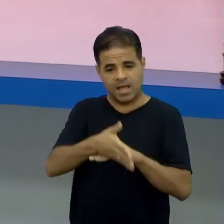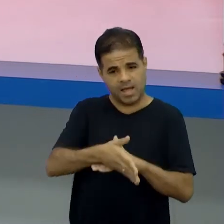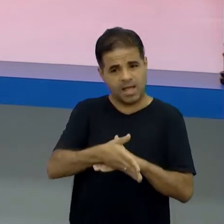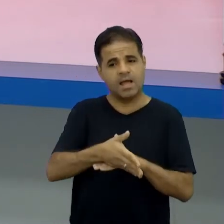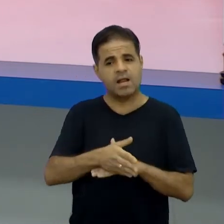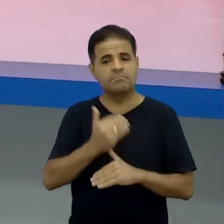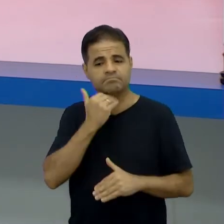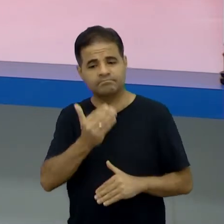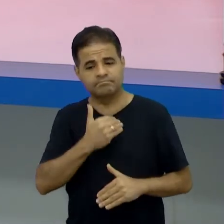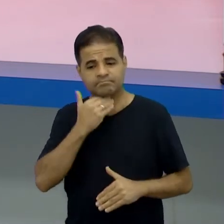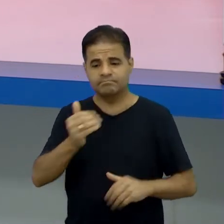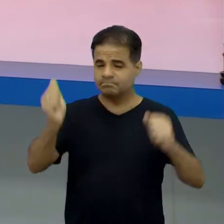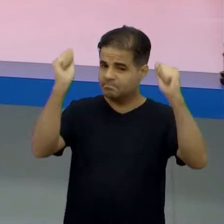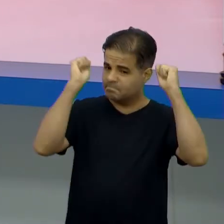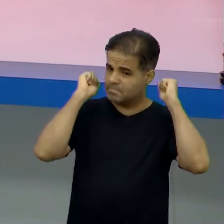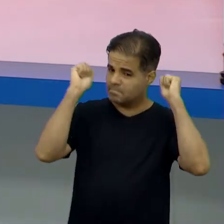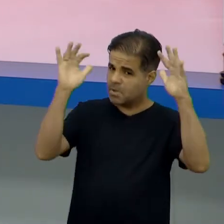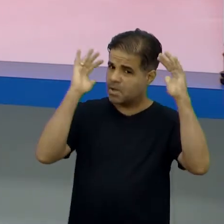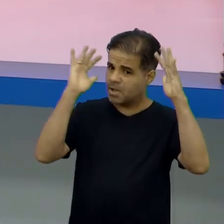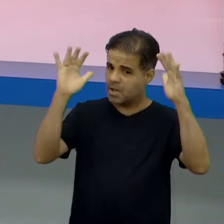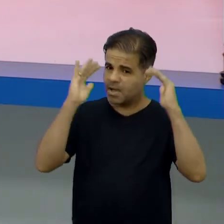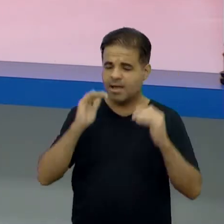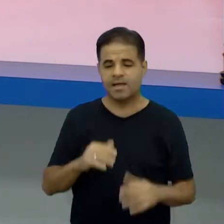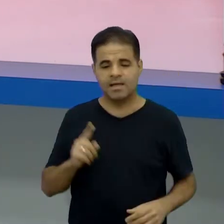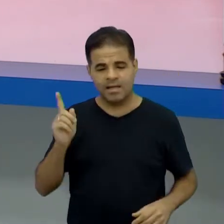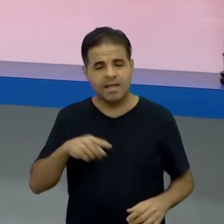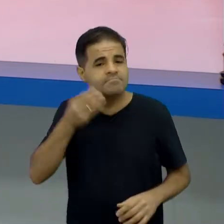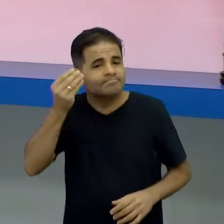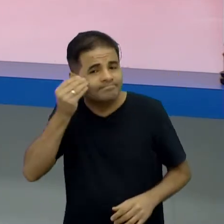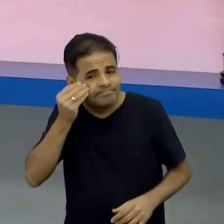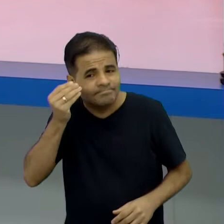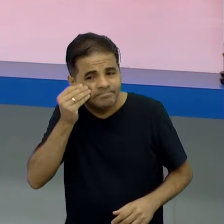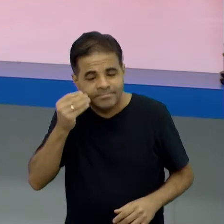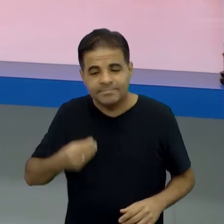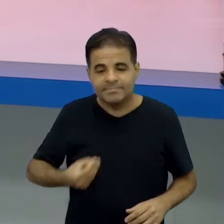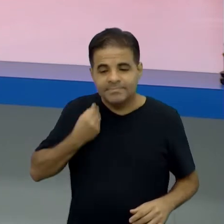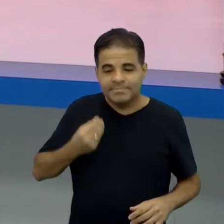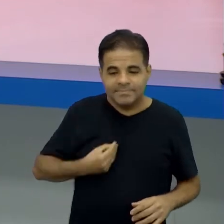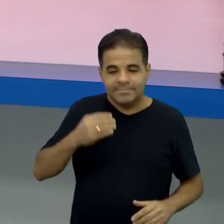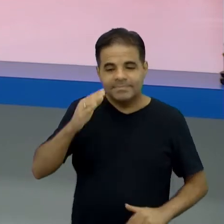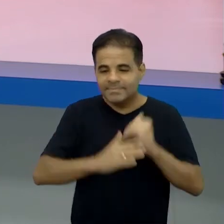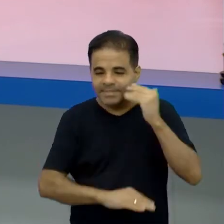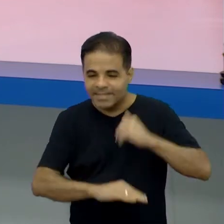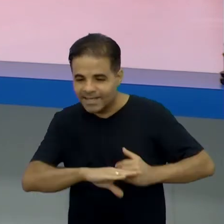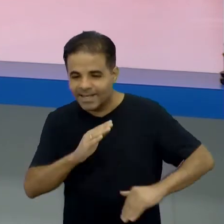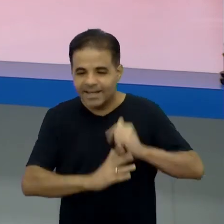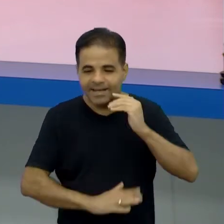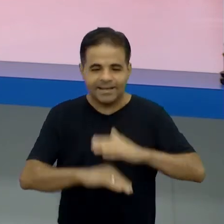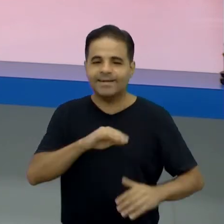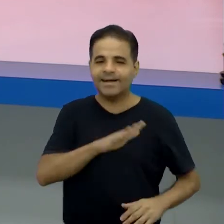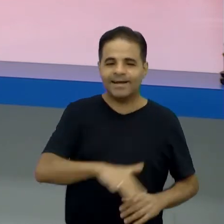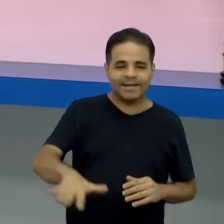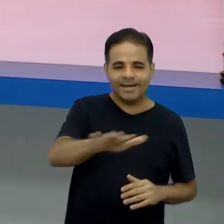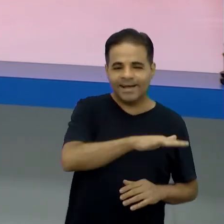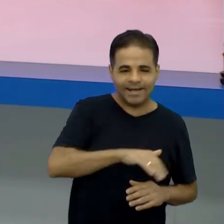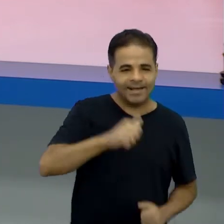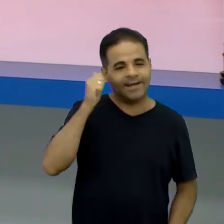Exato. Né, não dá para imaginar. Então o grande barato acho que foi vivenciar realmente mesmo essa